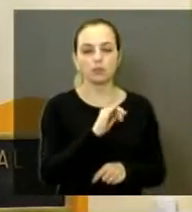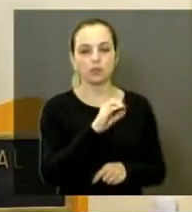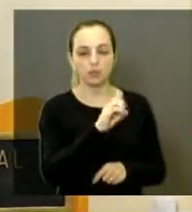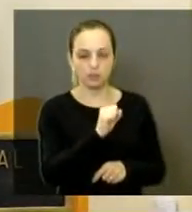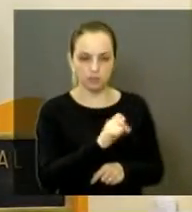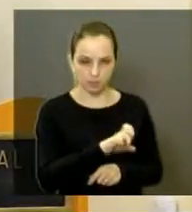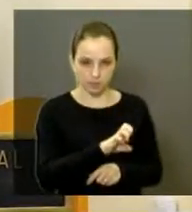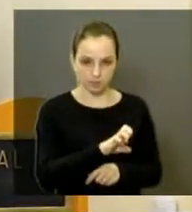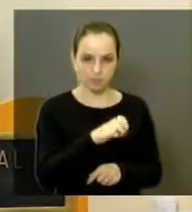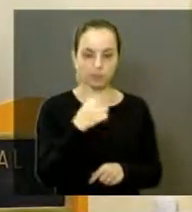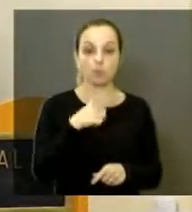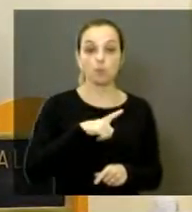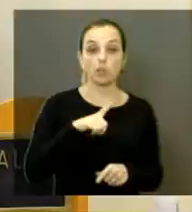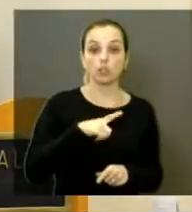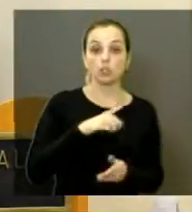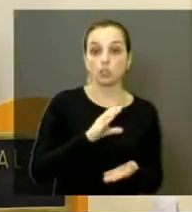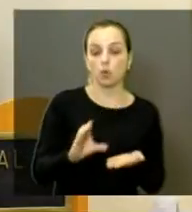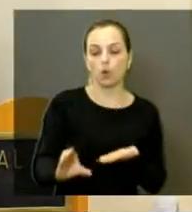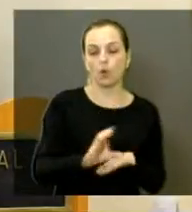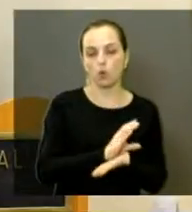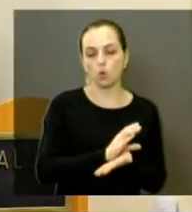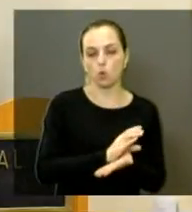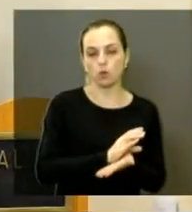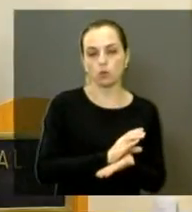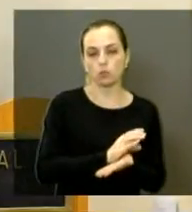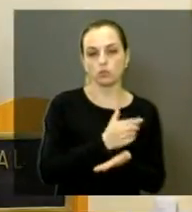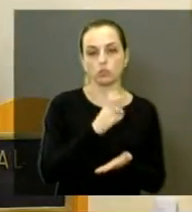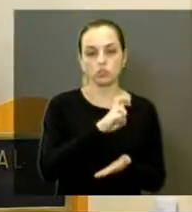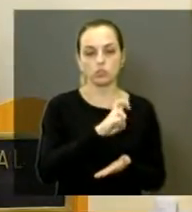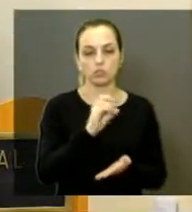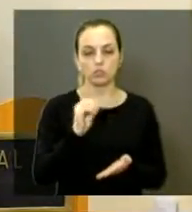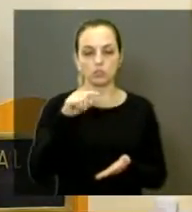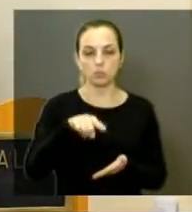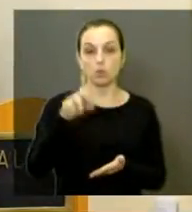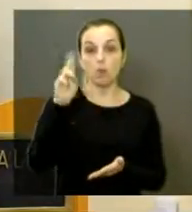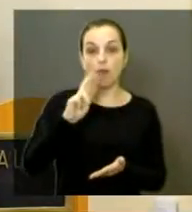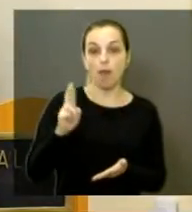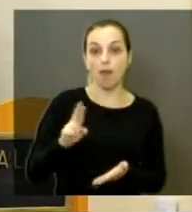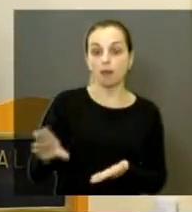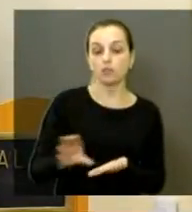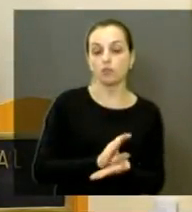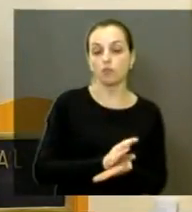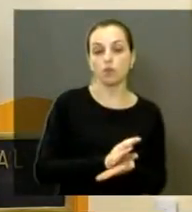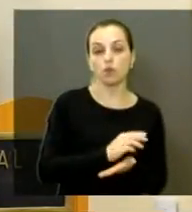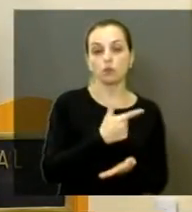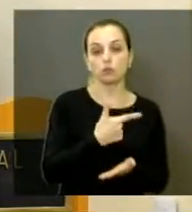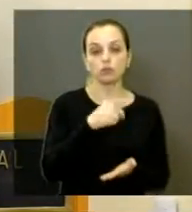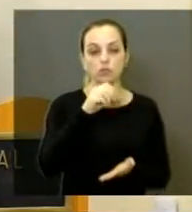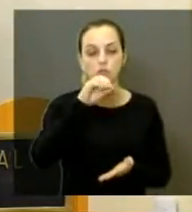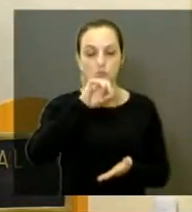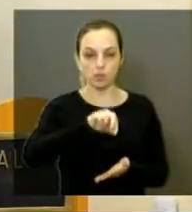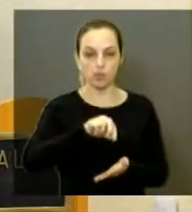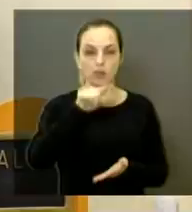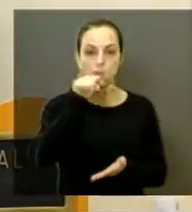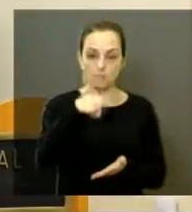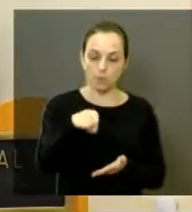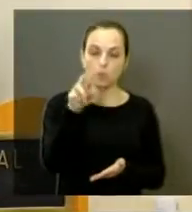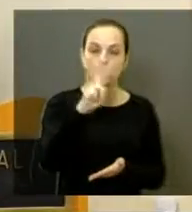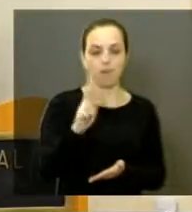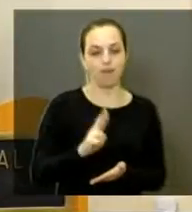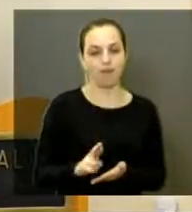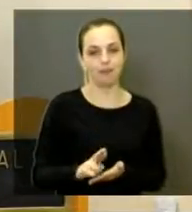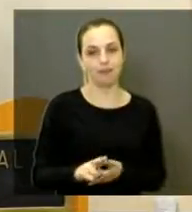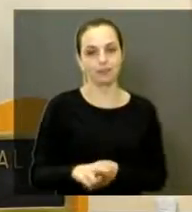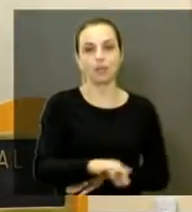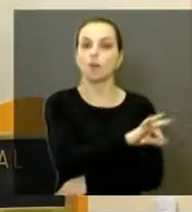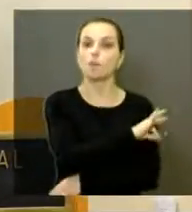500 mil reais, estão mandando menos de 290 mil para atender. Então, a prefeitura está acabando bancando